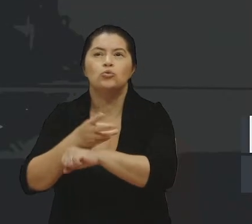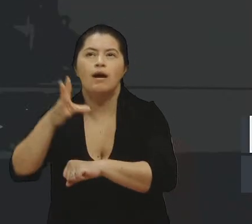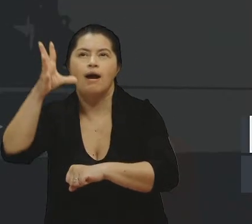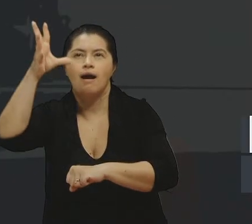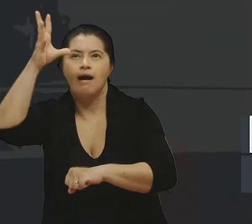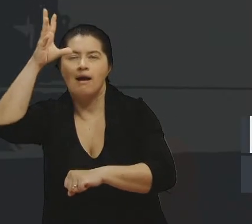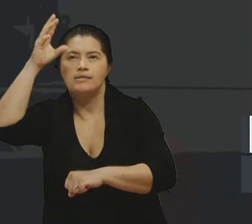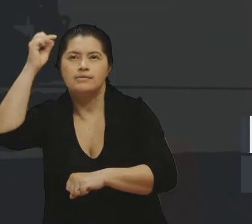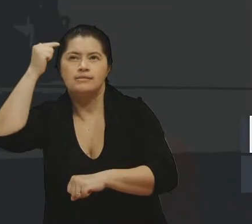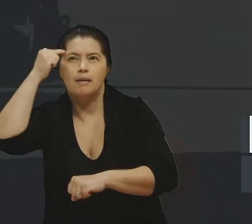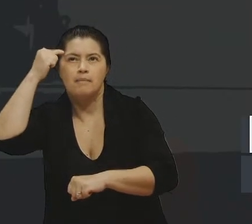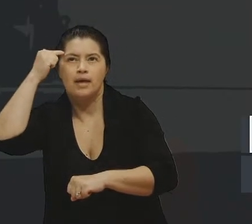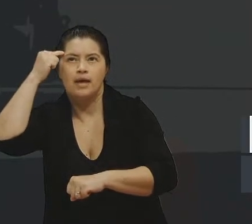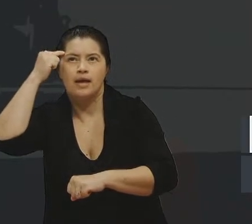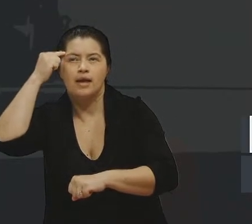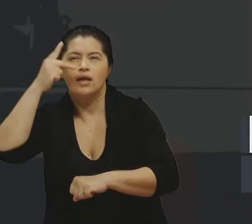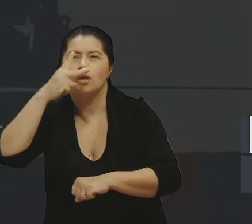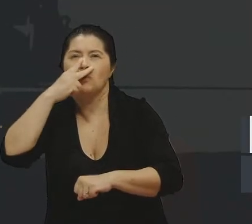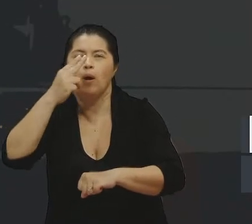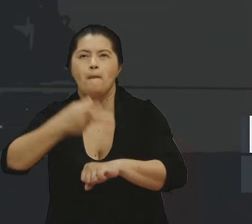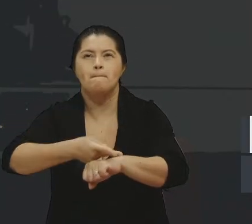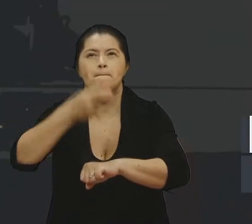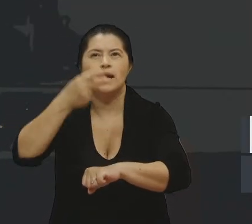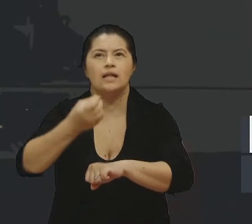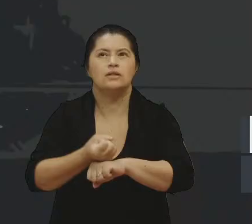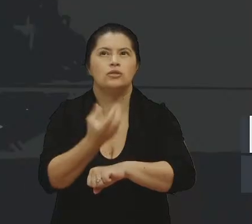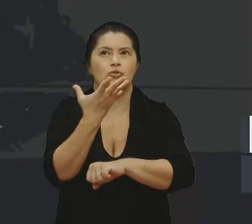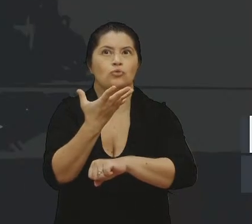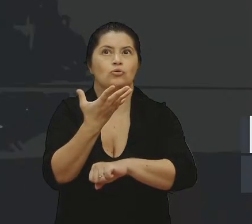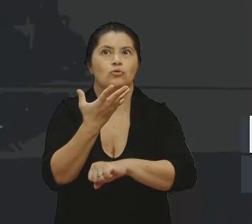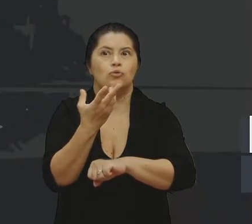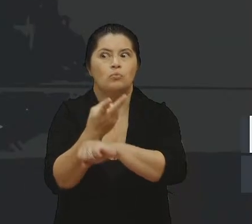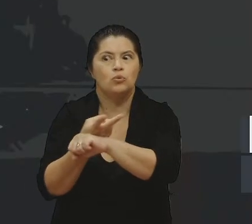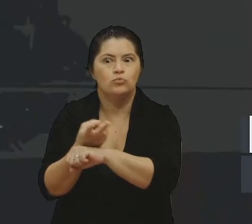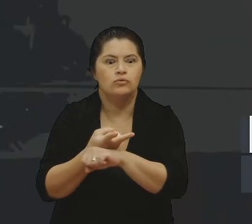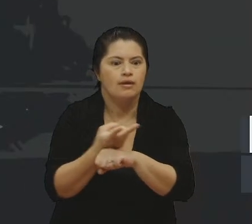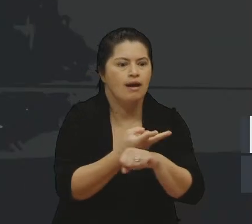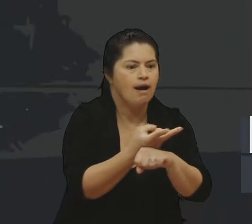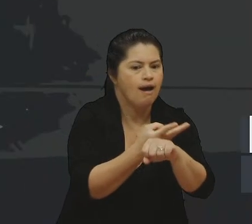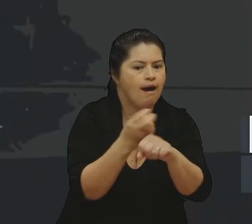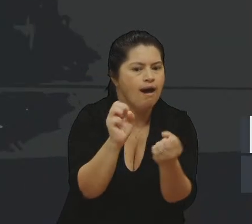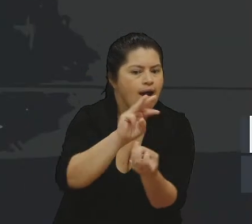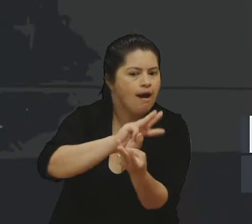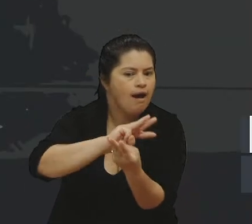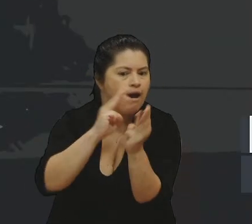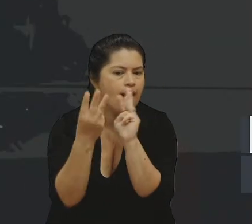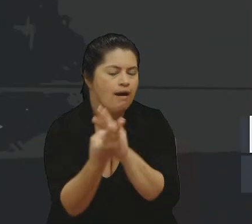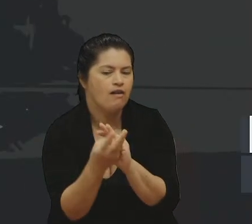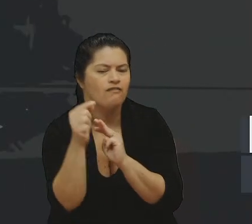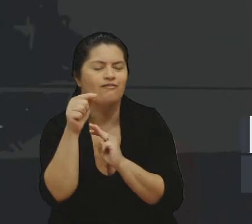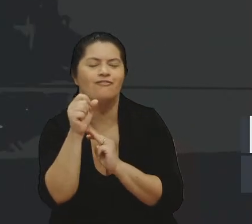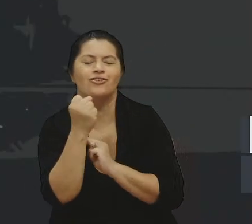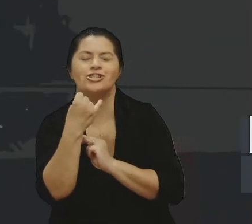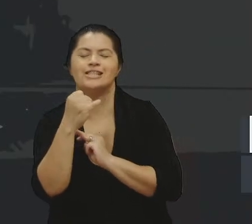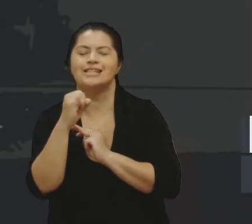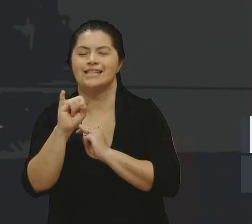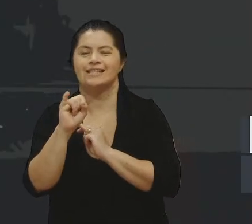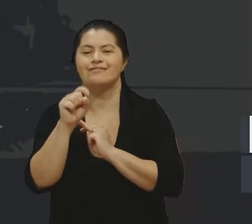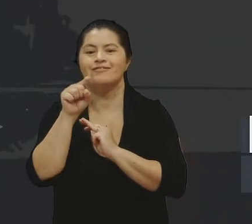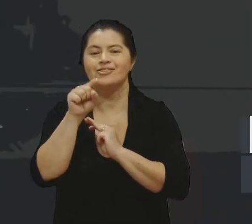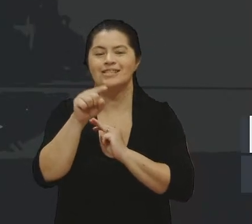sabedoria como se procura a prata, e buscá-la como quem busca um tesouro escondido, então você entenderá o que é temer o